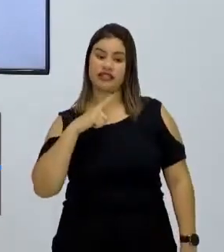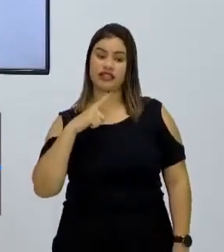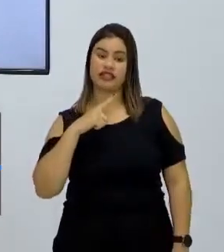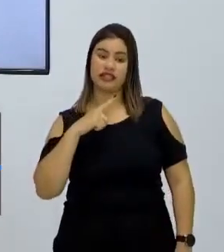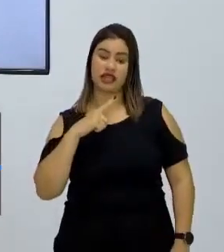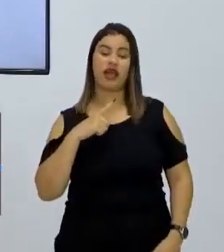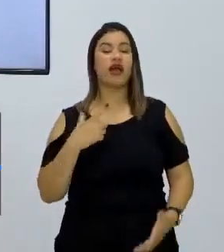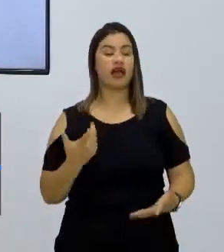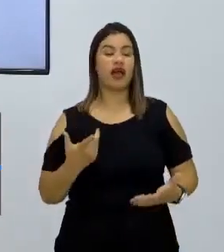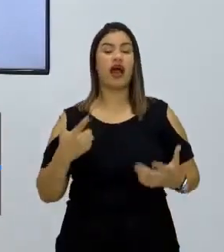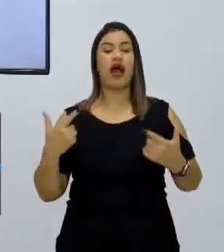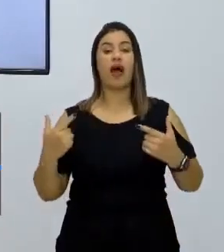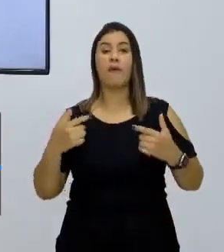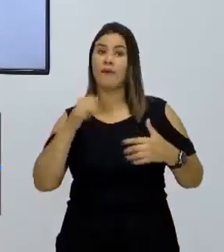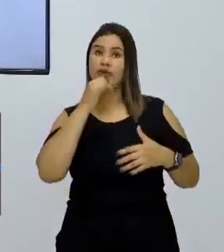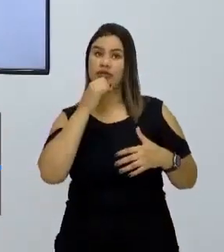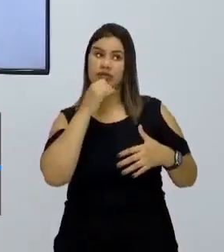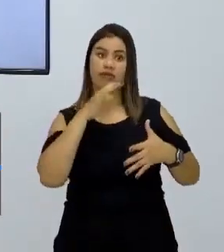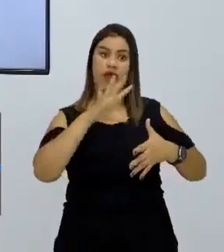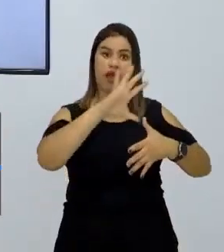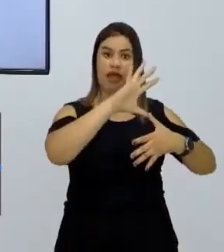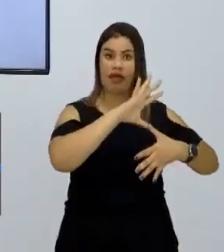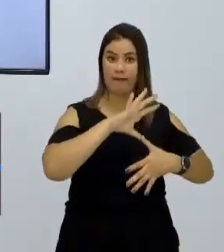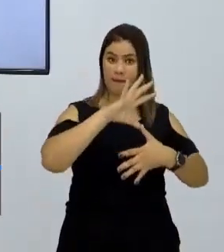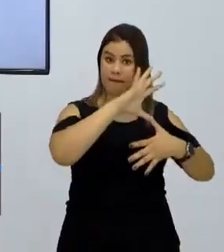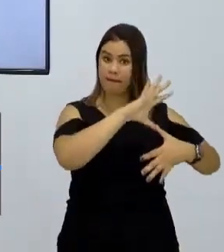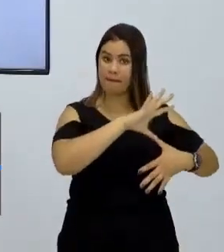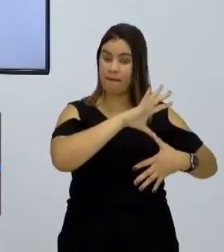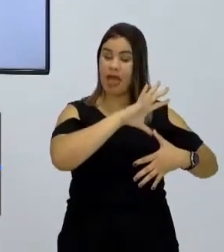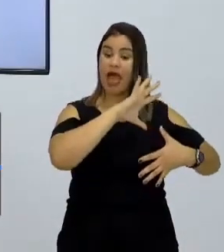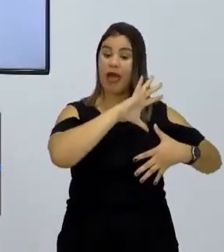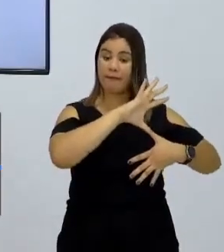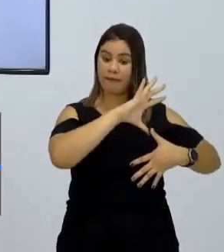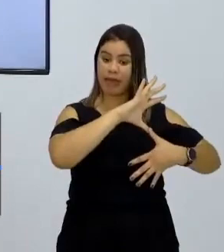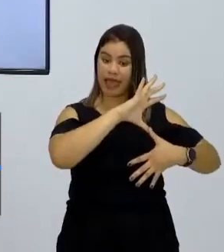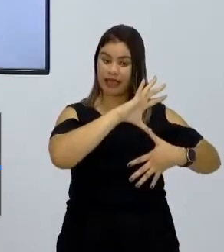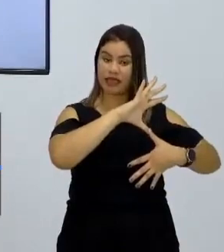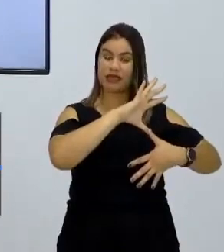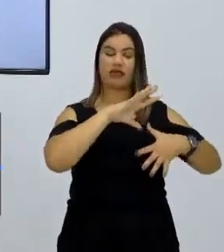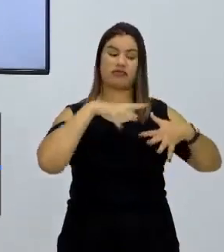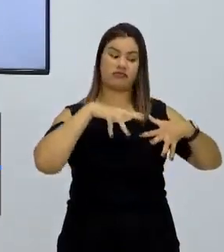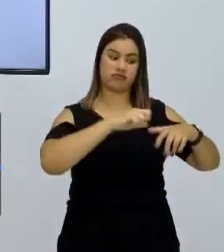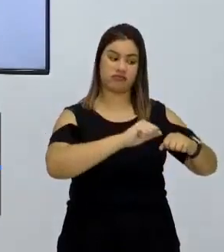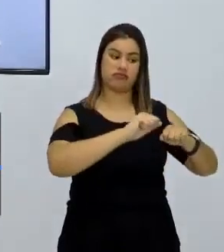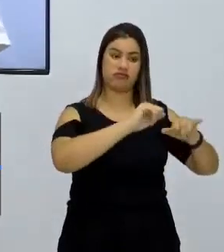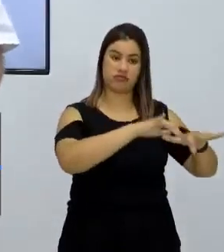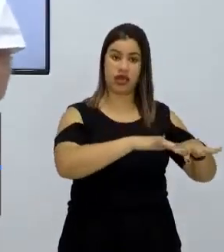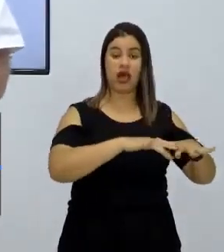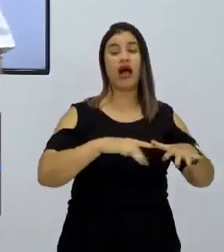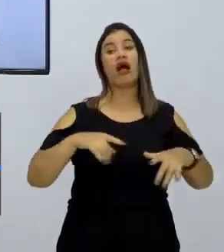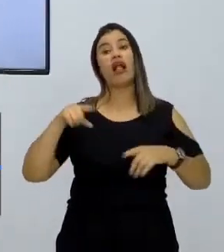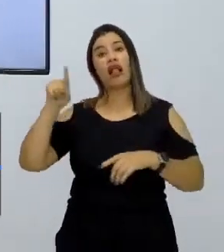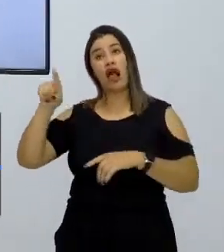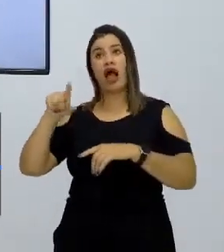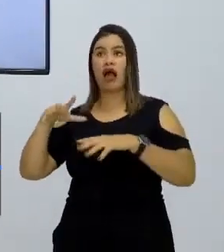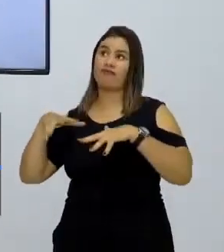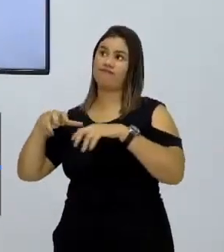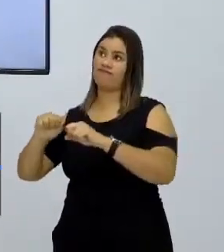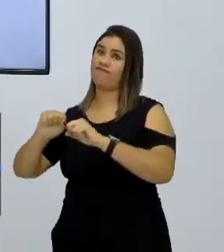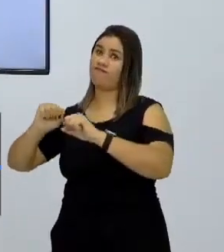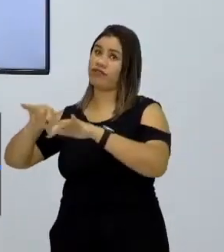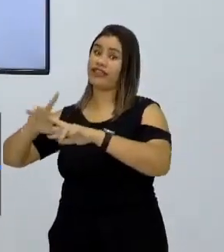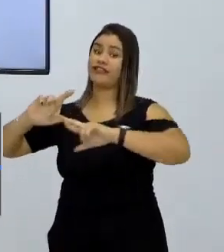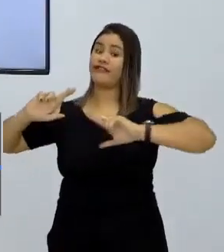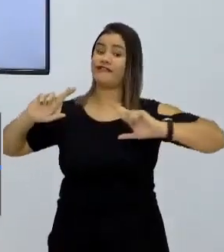de colonização da América, né? O que se assemelha muito é a questão da exploração, que até hoje isso acontece, né, de